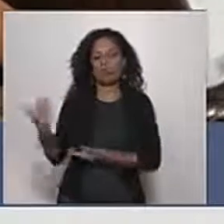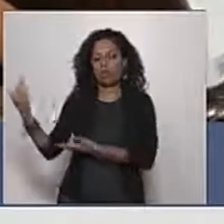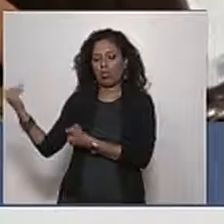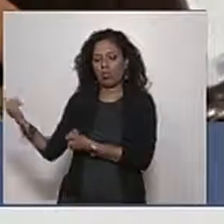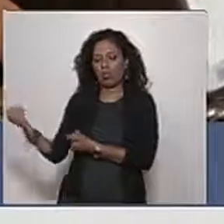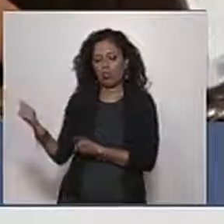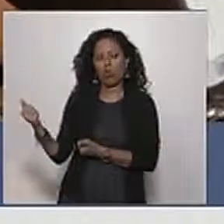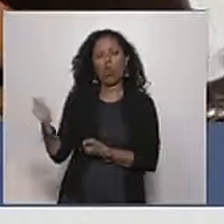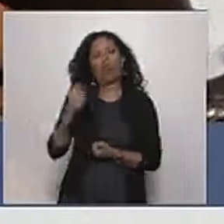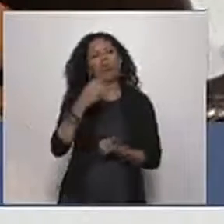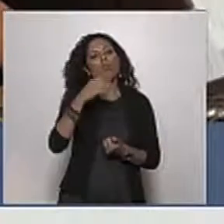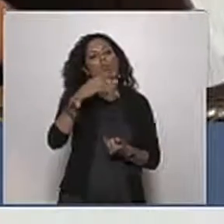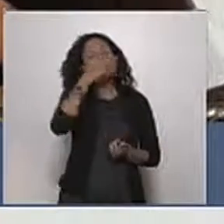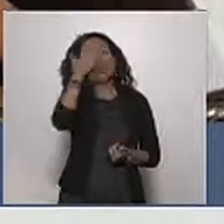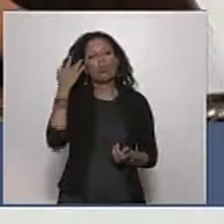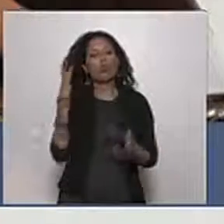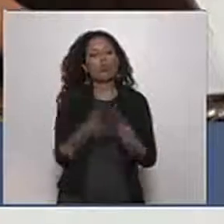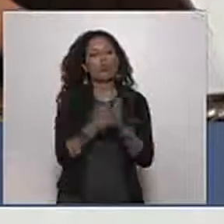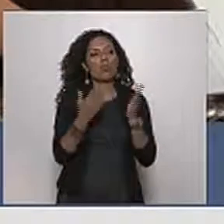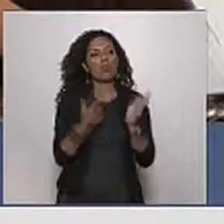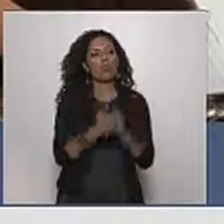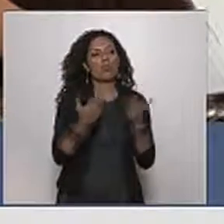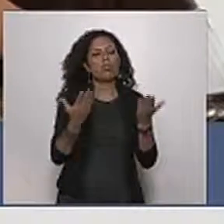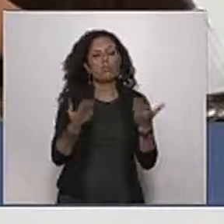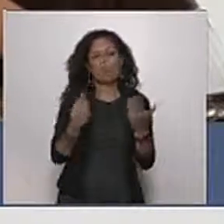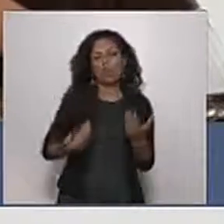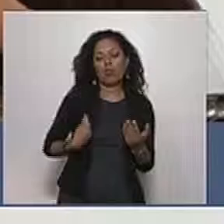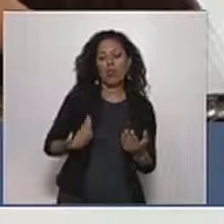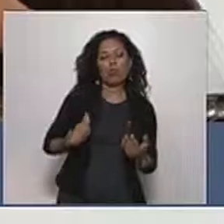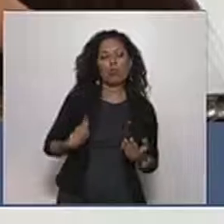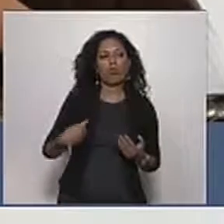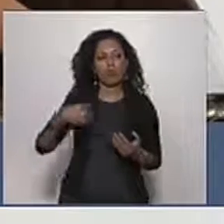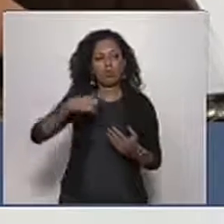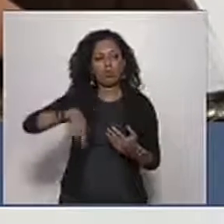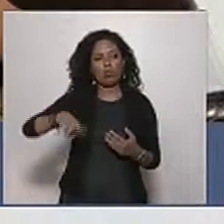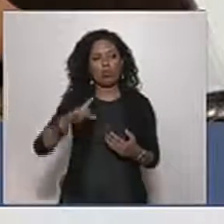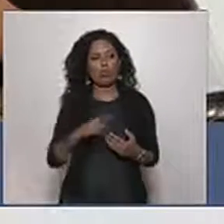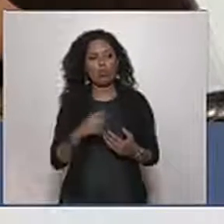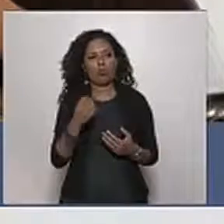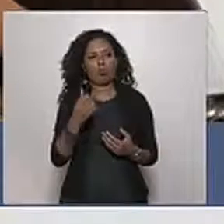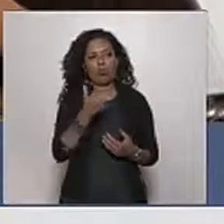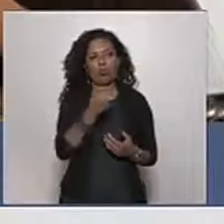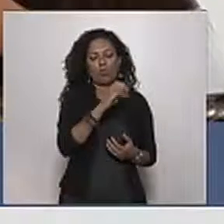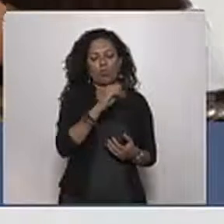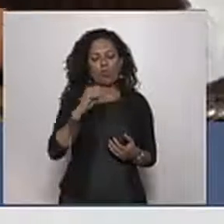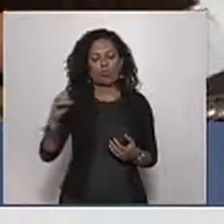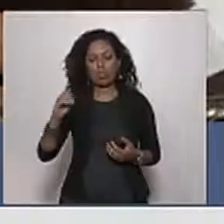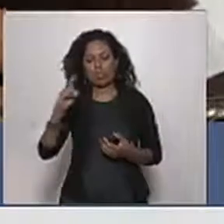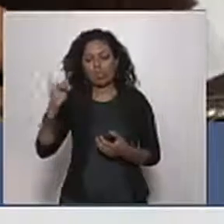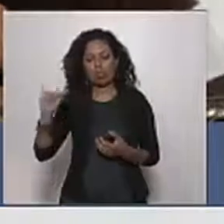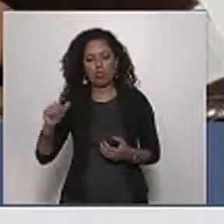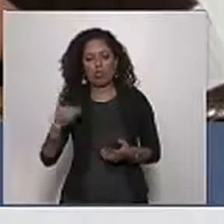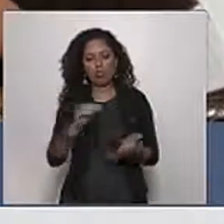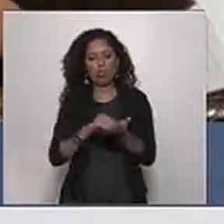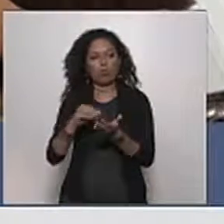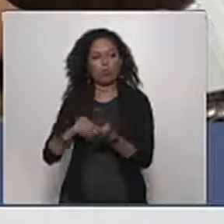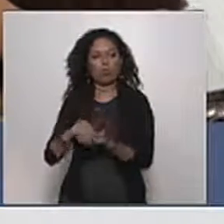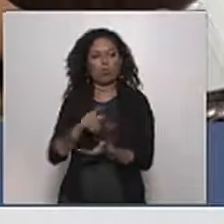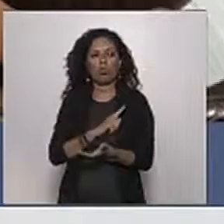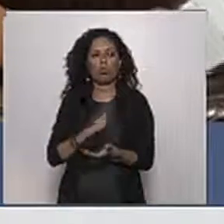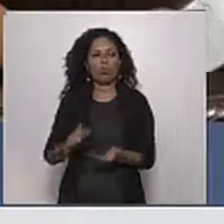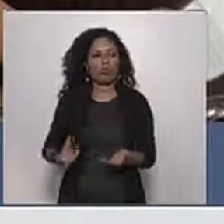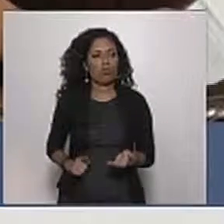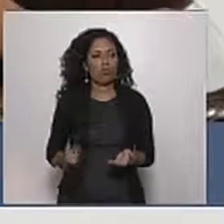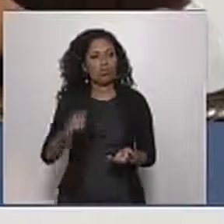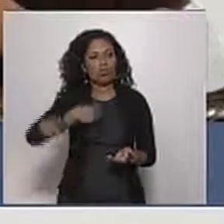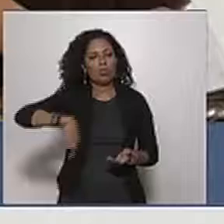da juventude da periferia que quer viver. É inadmissível que, com 100 dias de desgoverno Bolsonaro e Witzel,